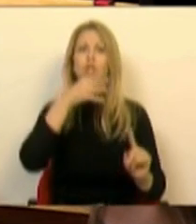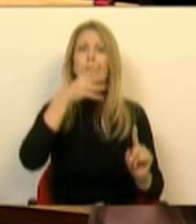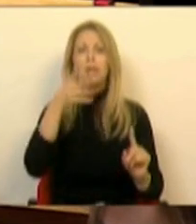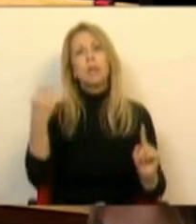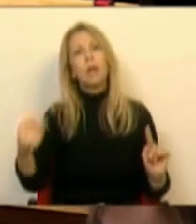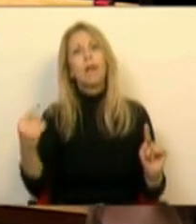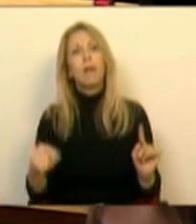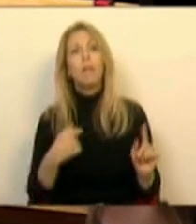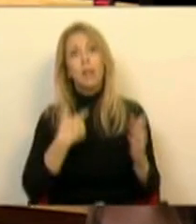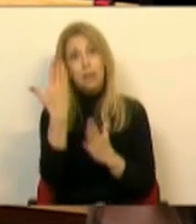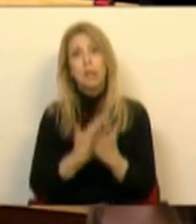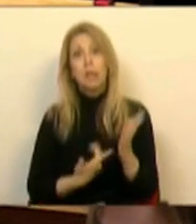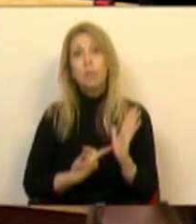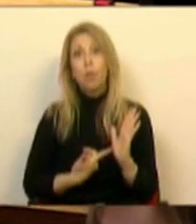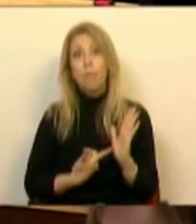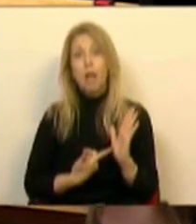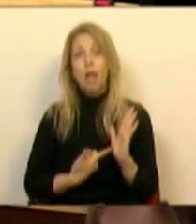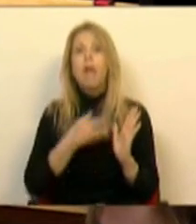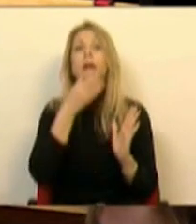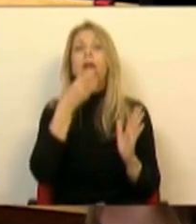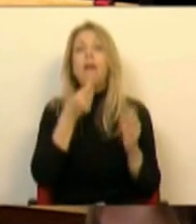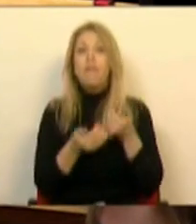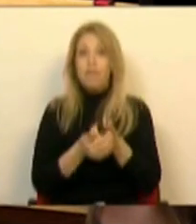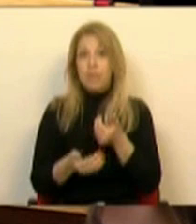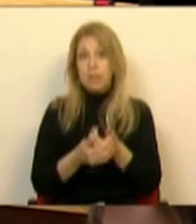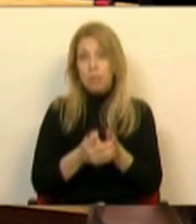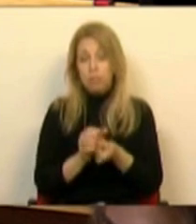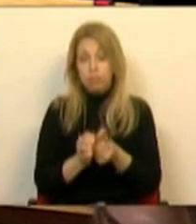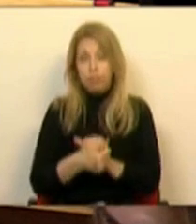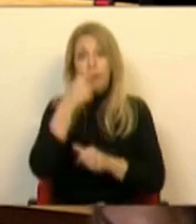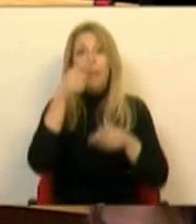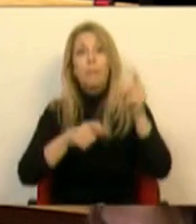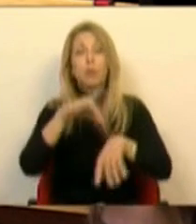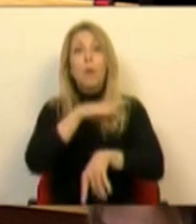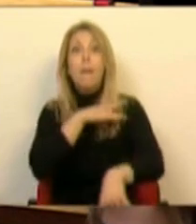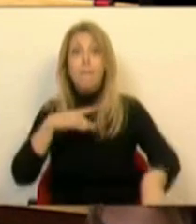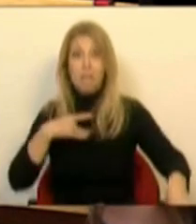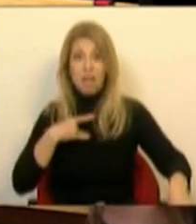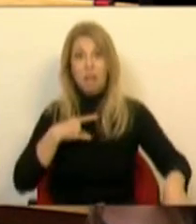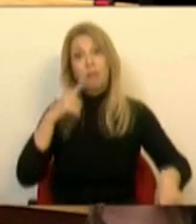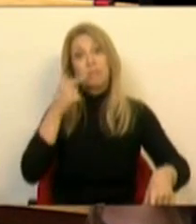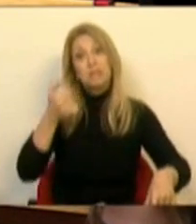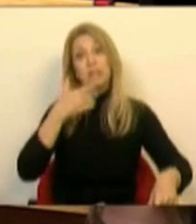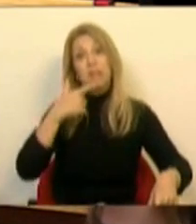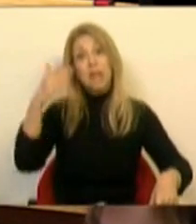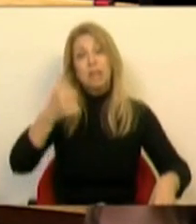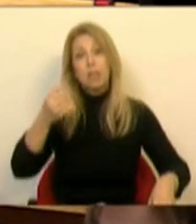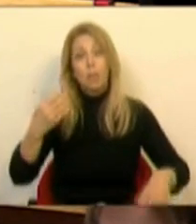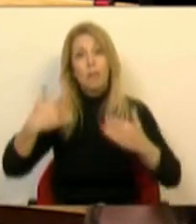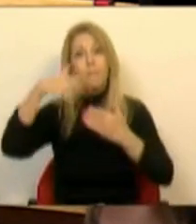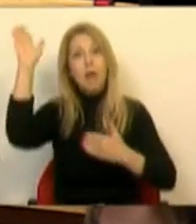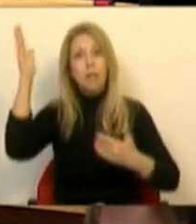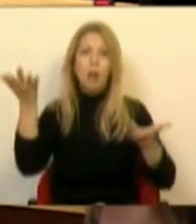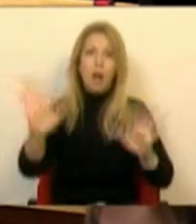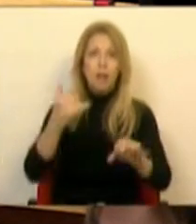existência para este diploma. Envelhecimento da população médica, mais de 40% dos efetivos têm mais de 50 anos, dispensa de trabalho noturno,